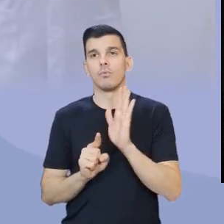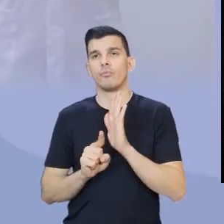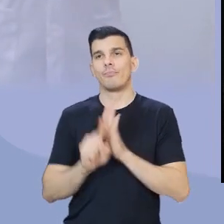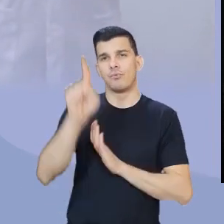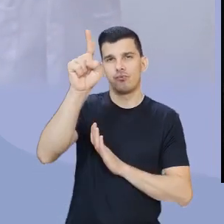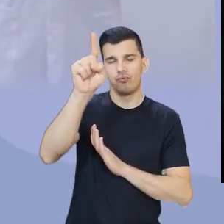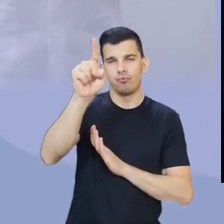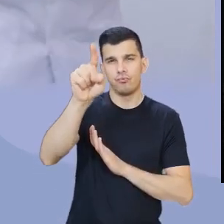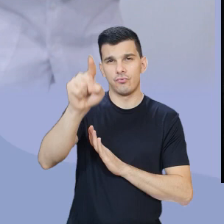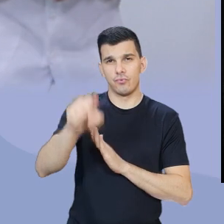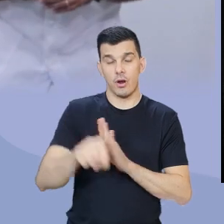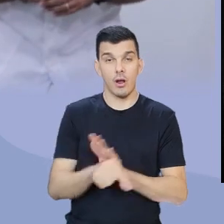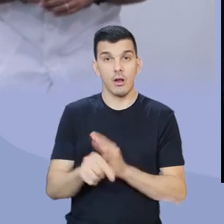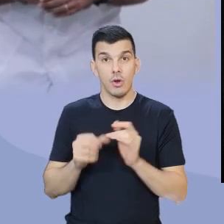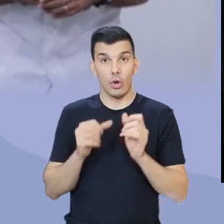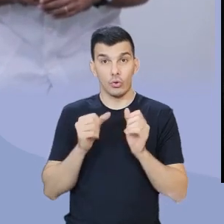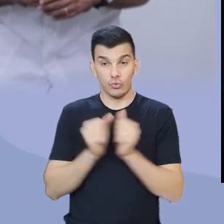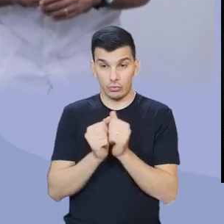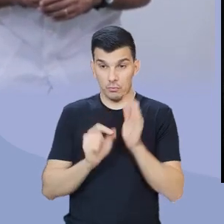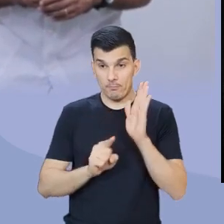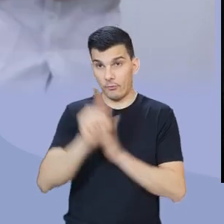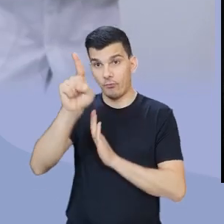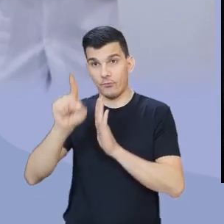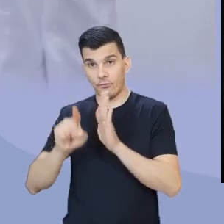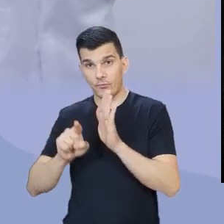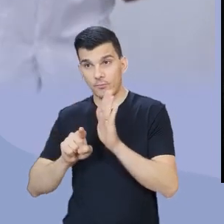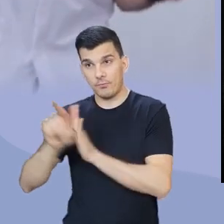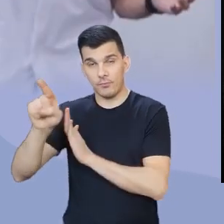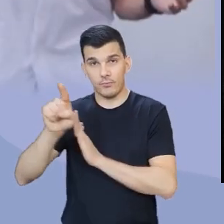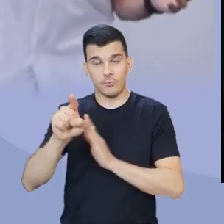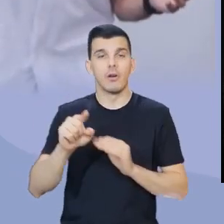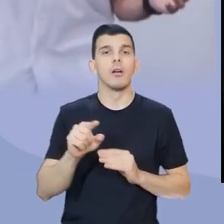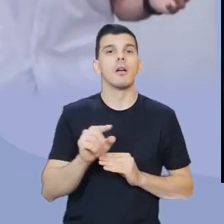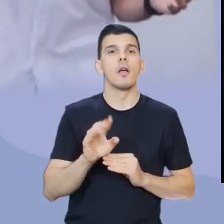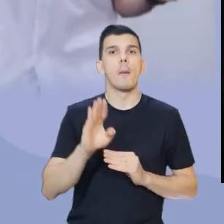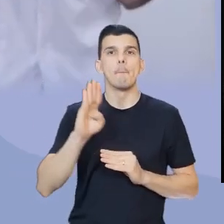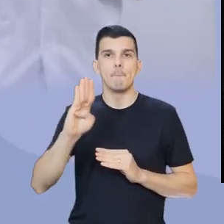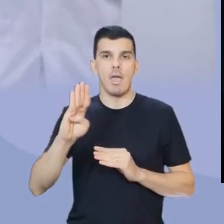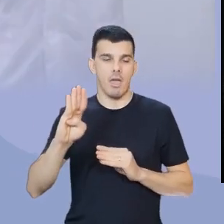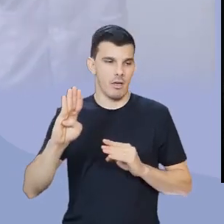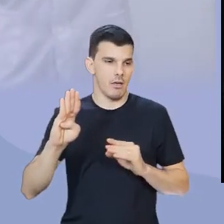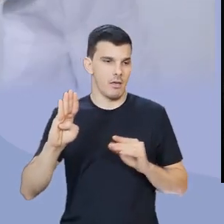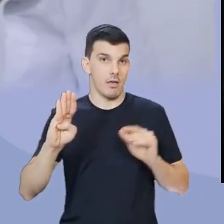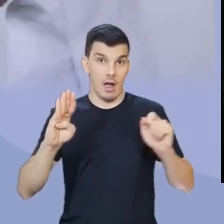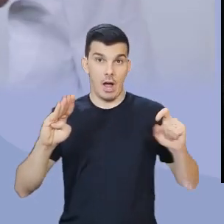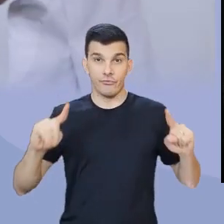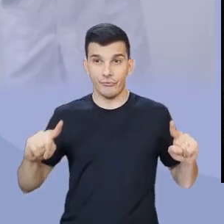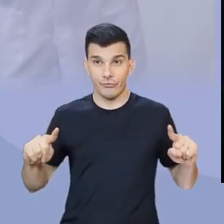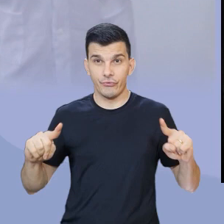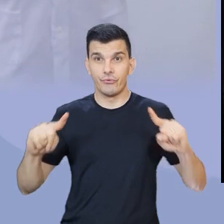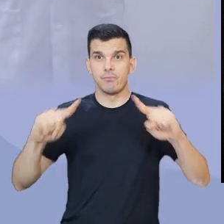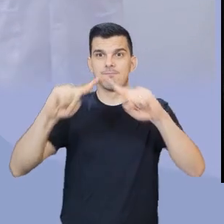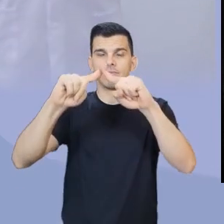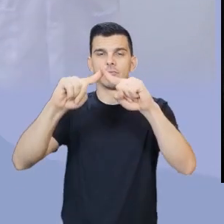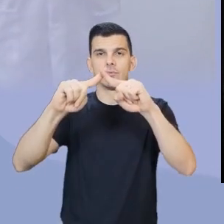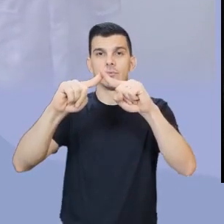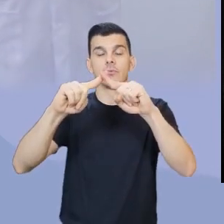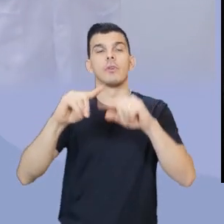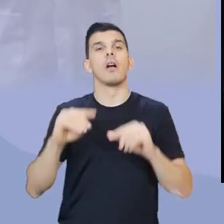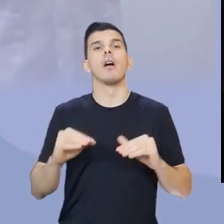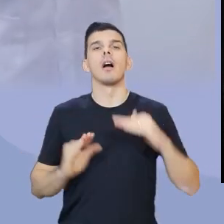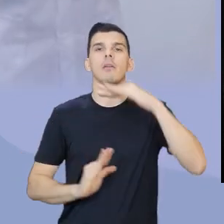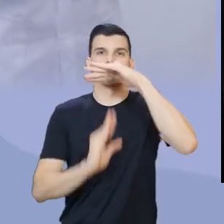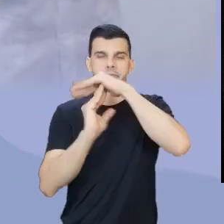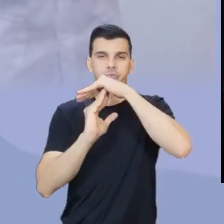eles sejam lançados juntos, com o objetivo de o projétil B interceptar o projétil A quando esse alcançar sua